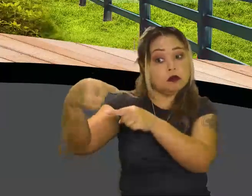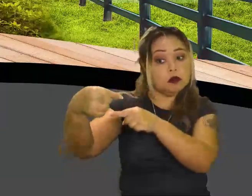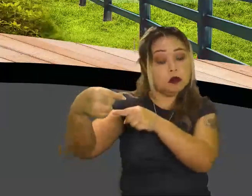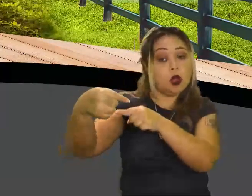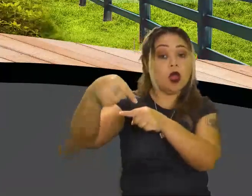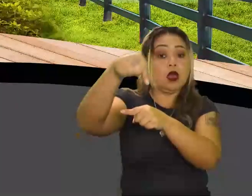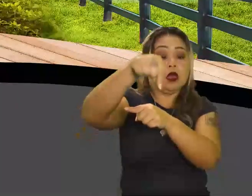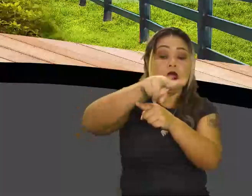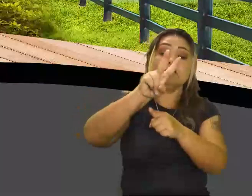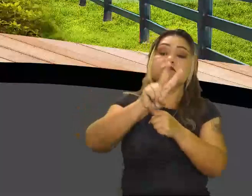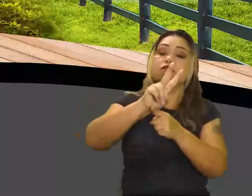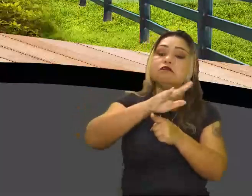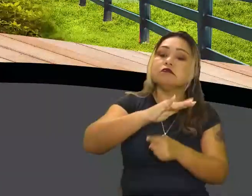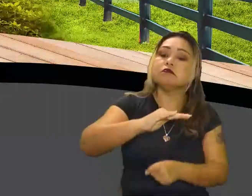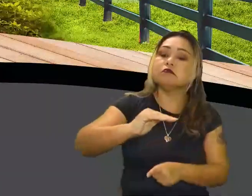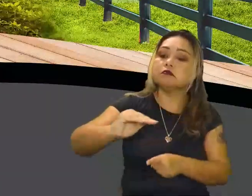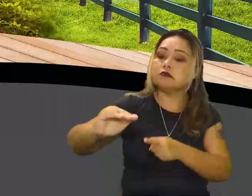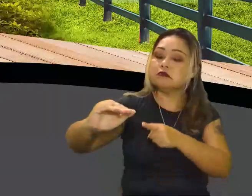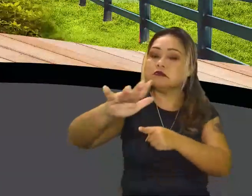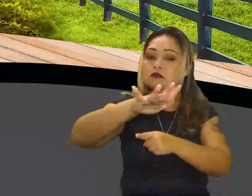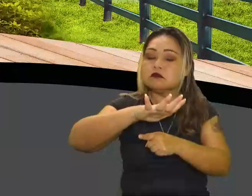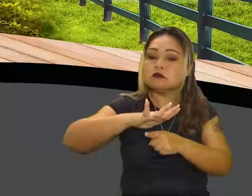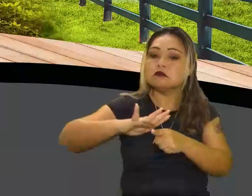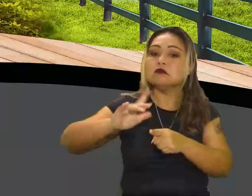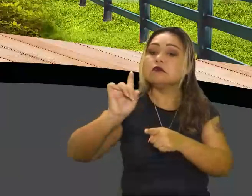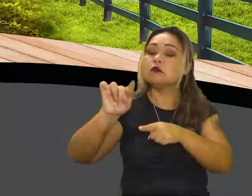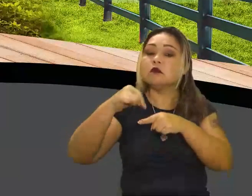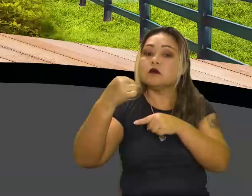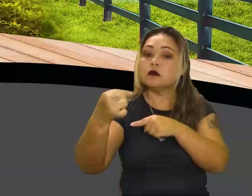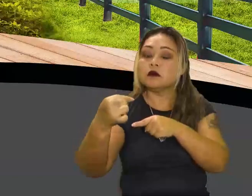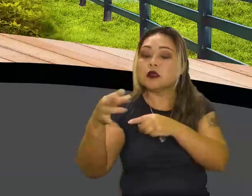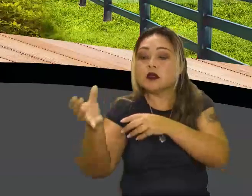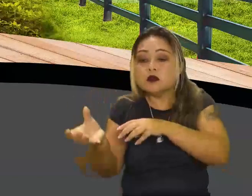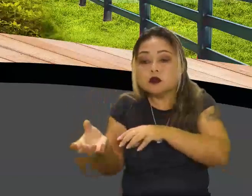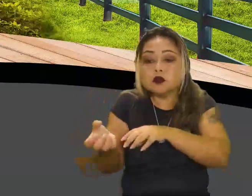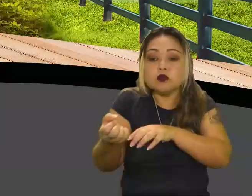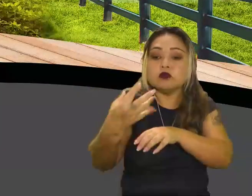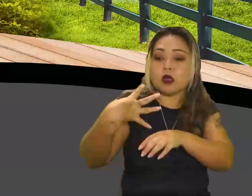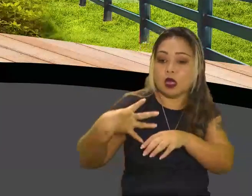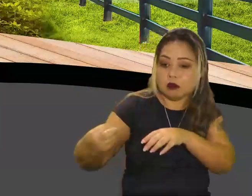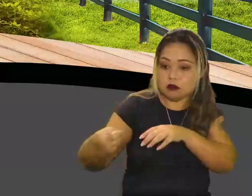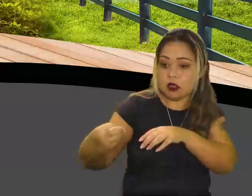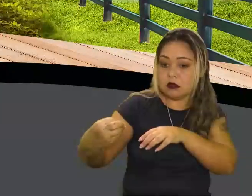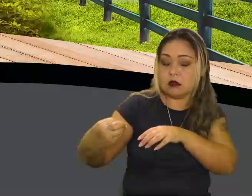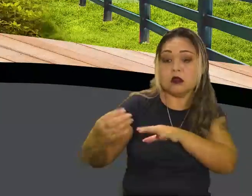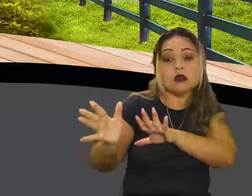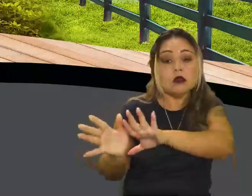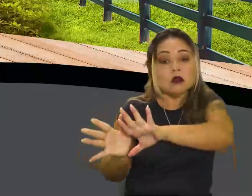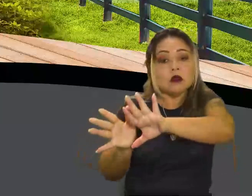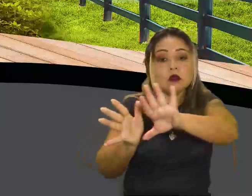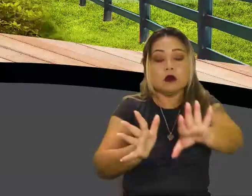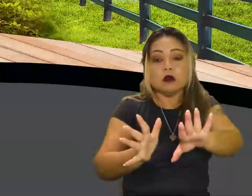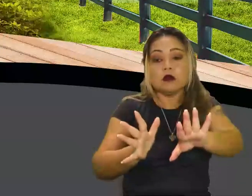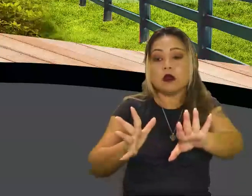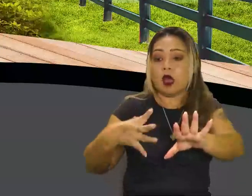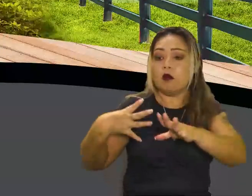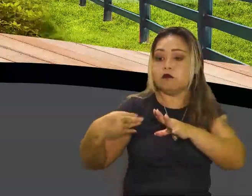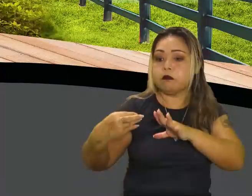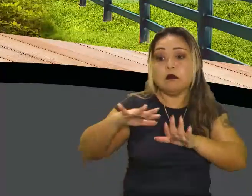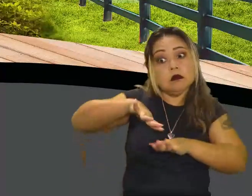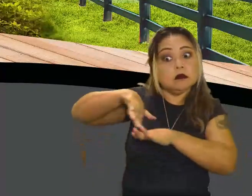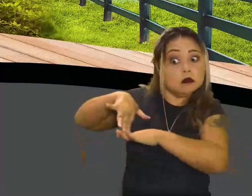tem a creche. O que é a creche? É quando você retira os filhotes da mãe para fazer o